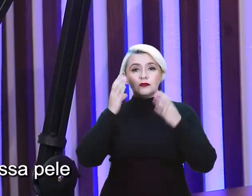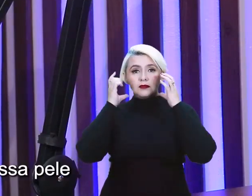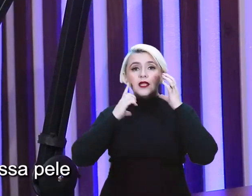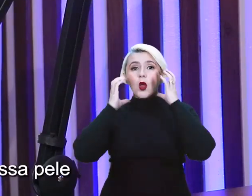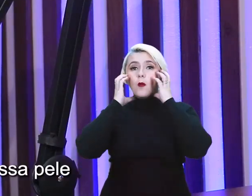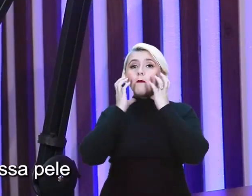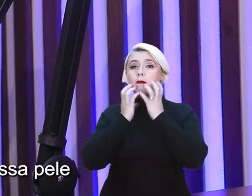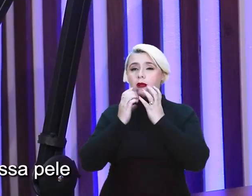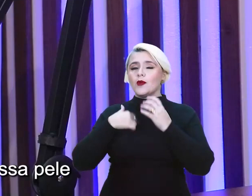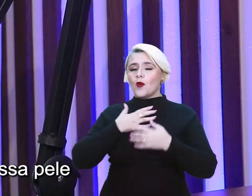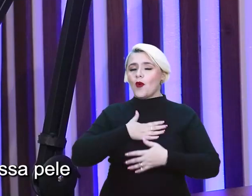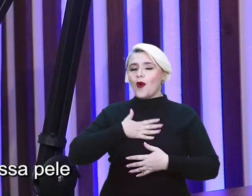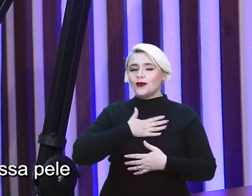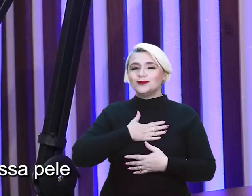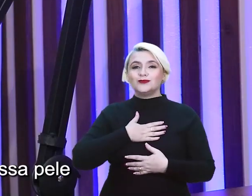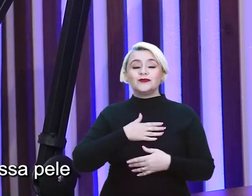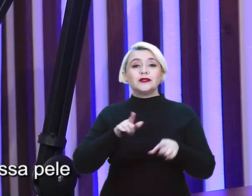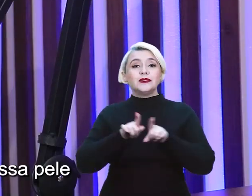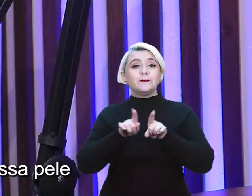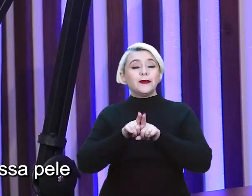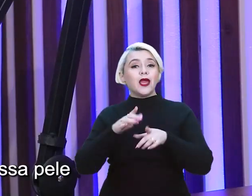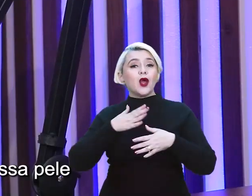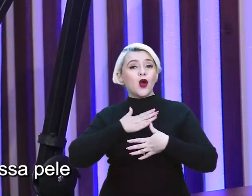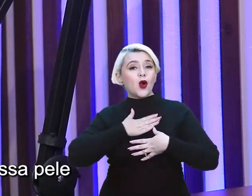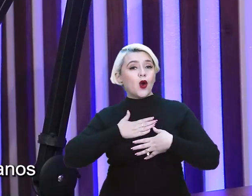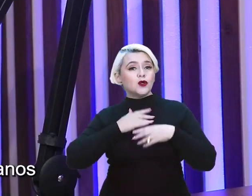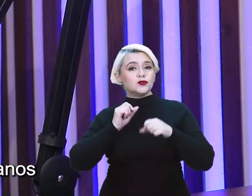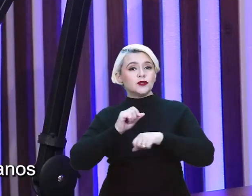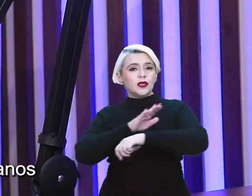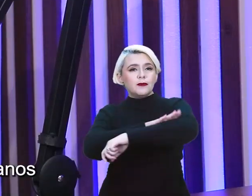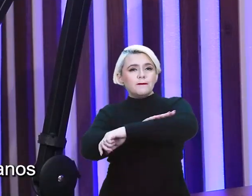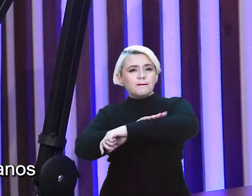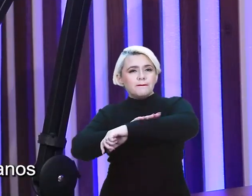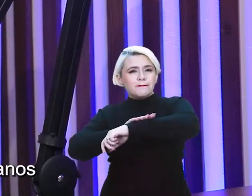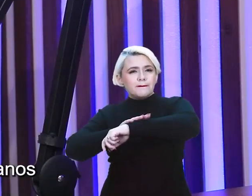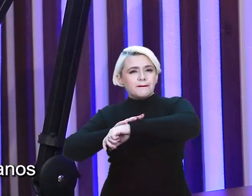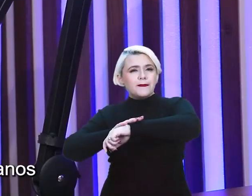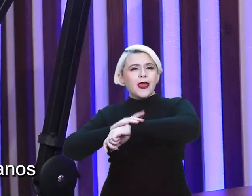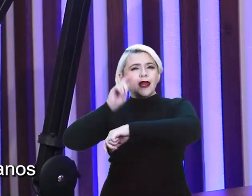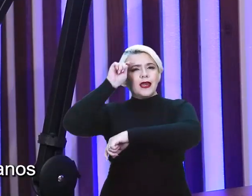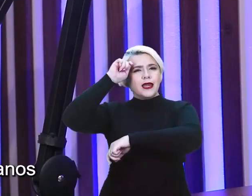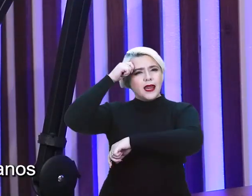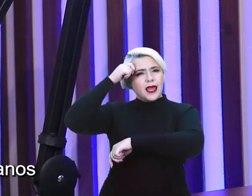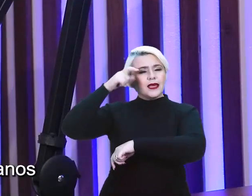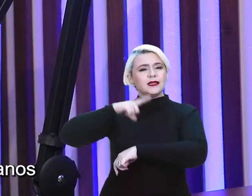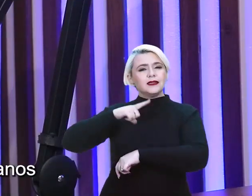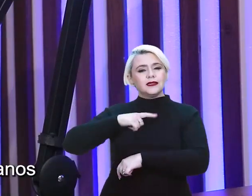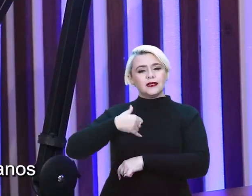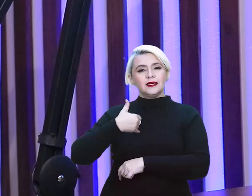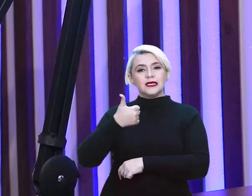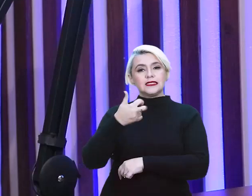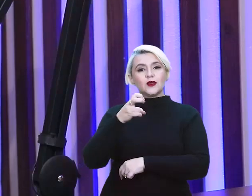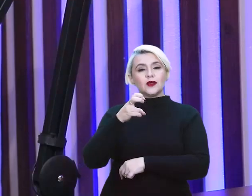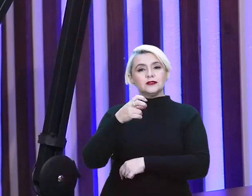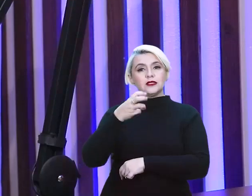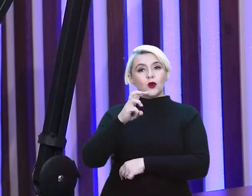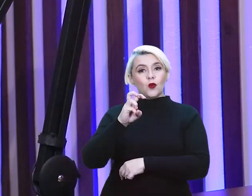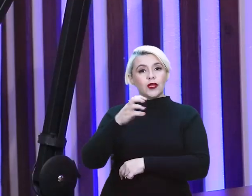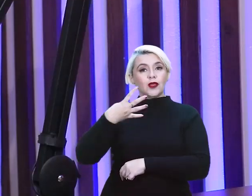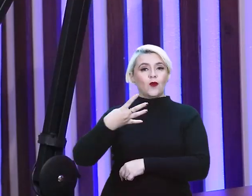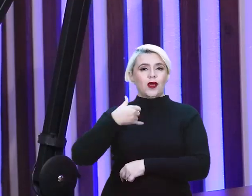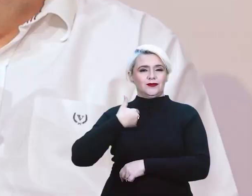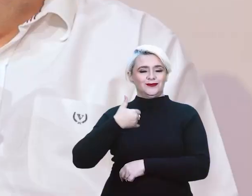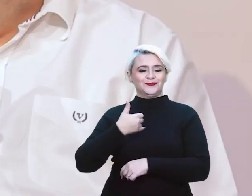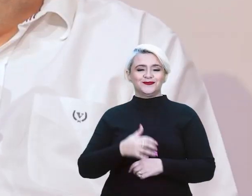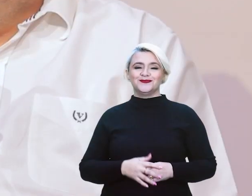barba, e gosto também dessa pele bem negra que carrego há 54 anos. Muito